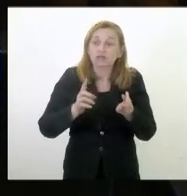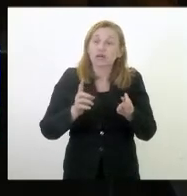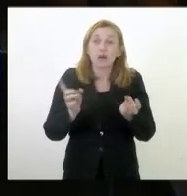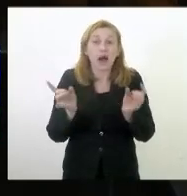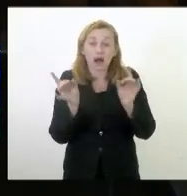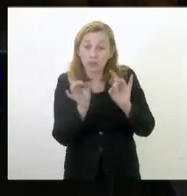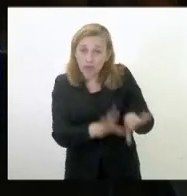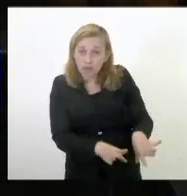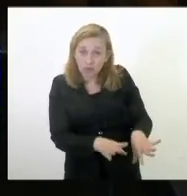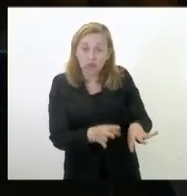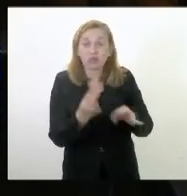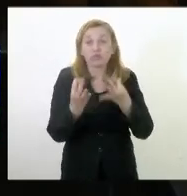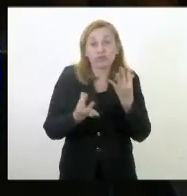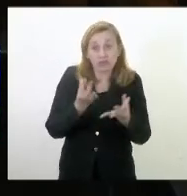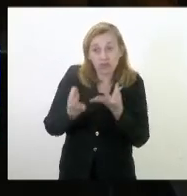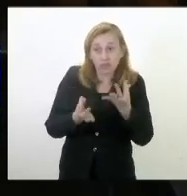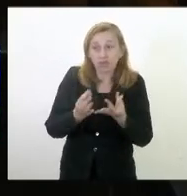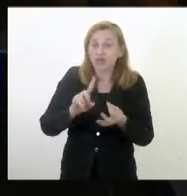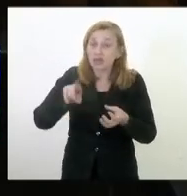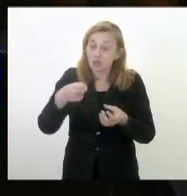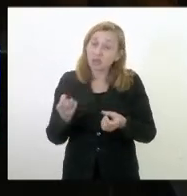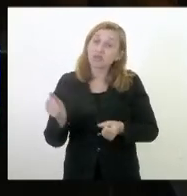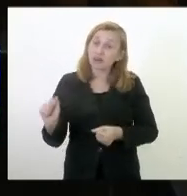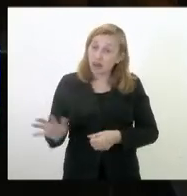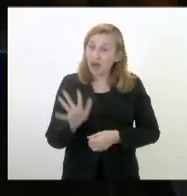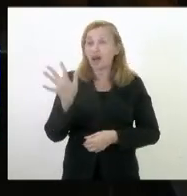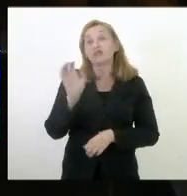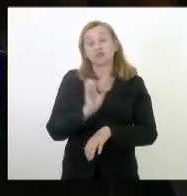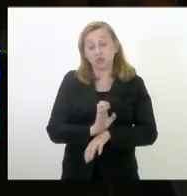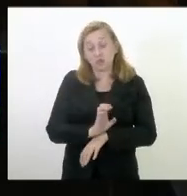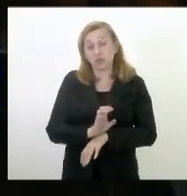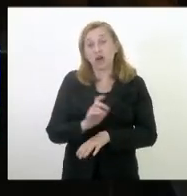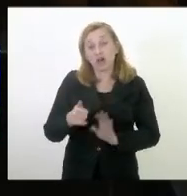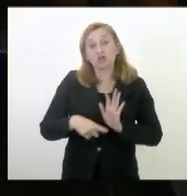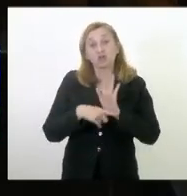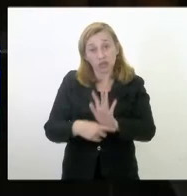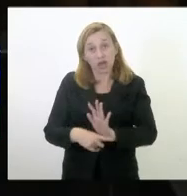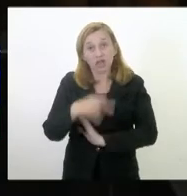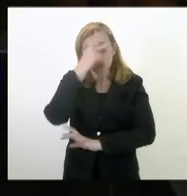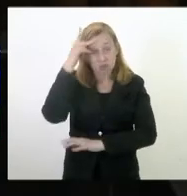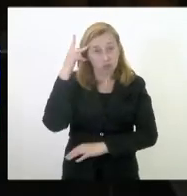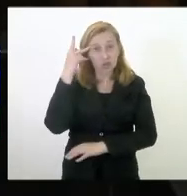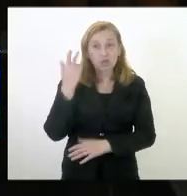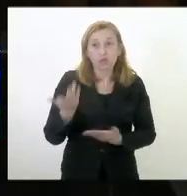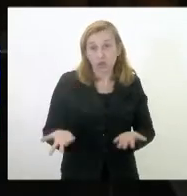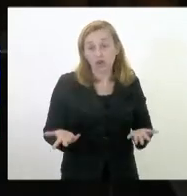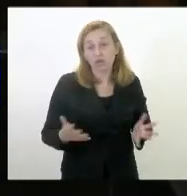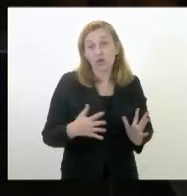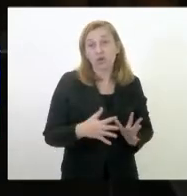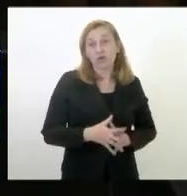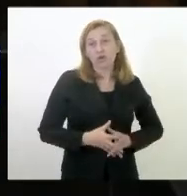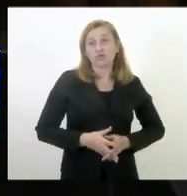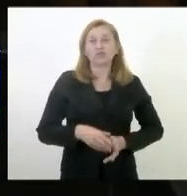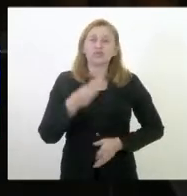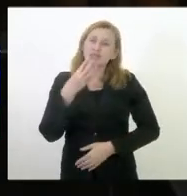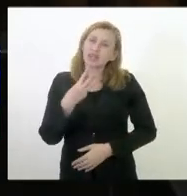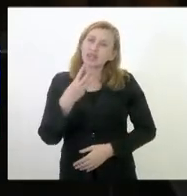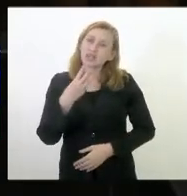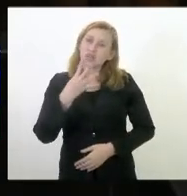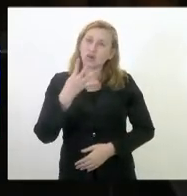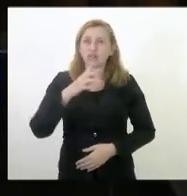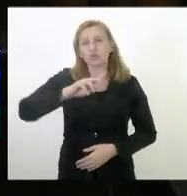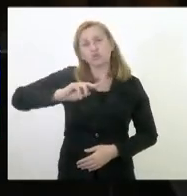Então, seria importante a gente promover a inclusão também dessas pessoas. O universo, Márcio, não passa de 3, 4 mil